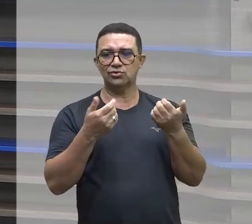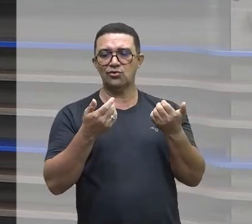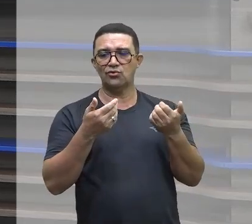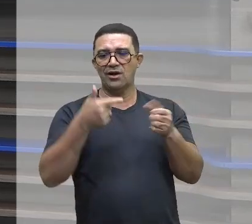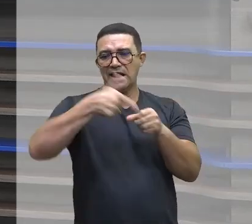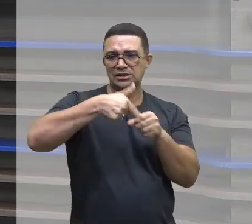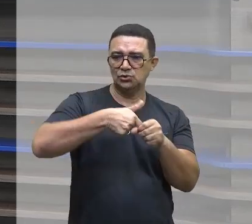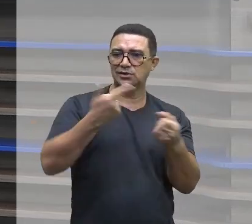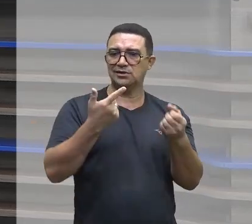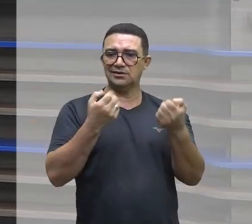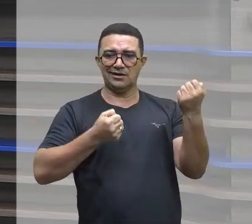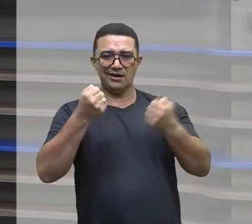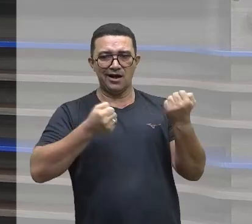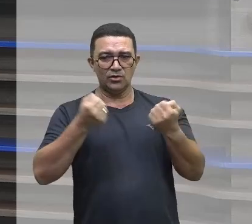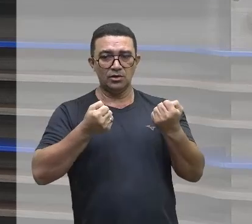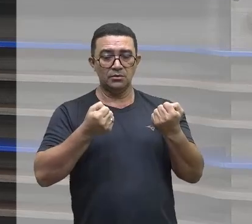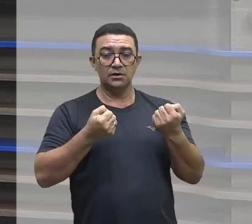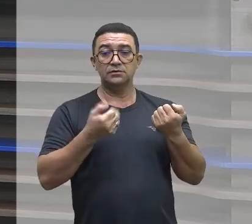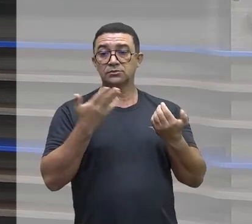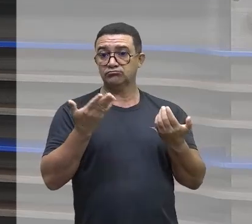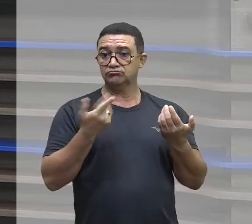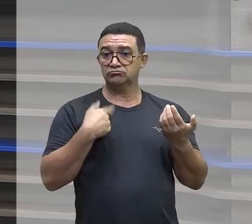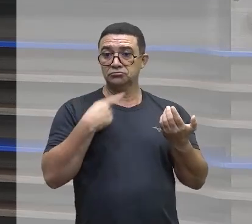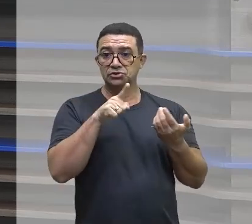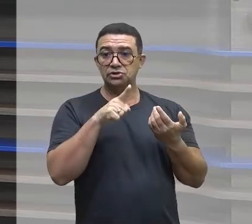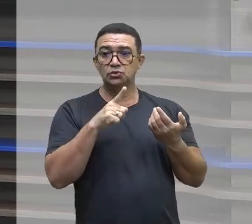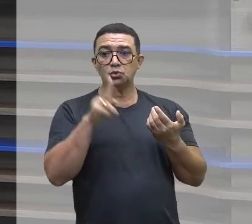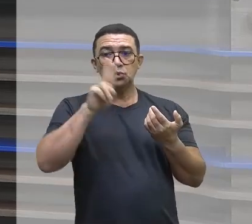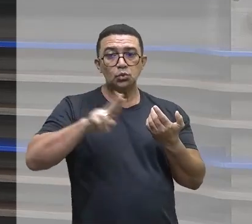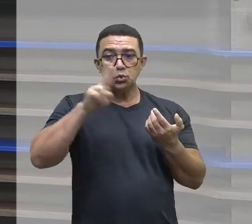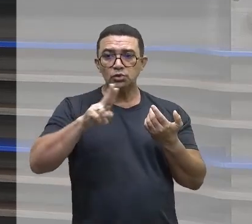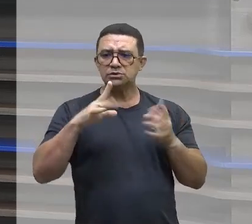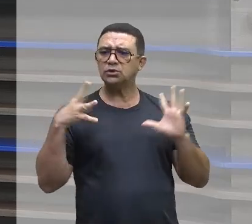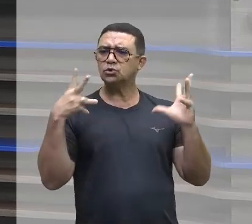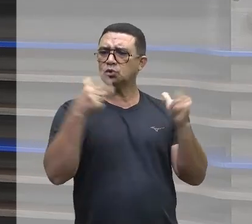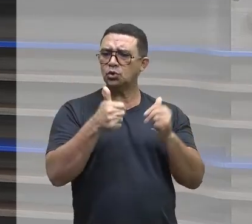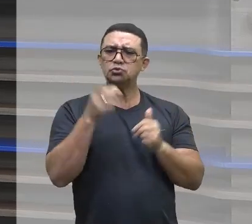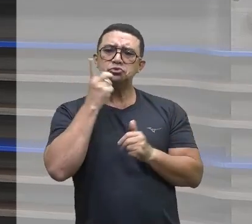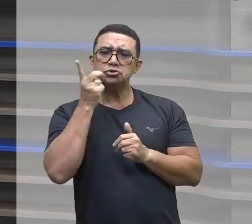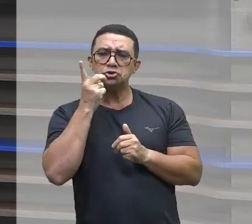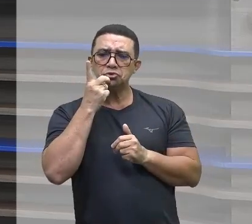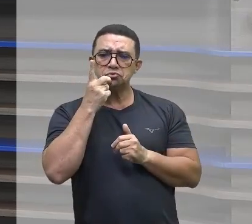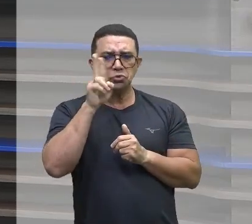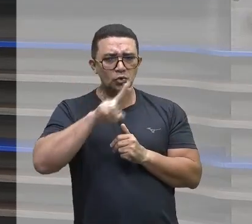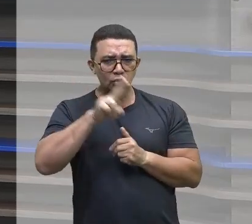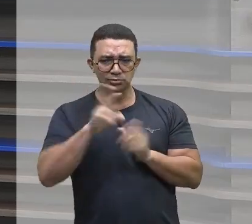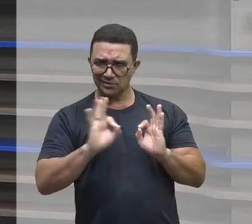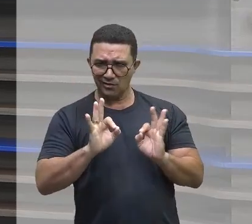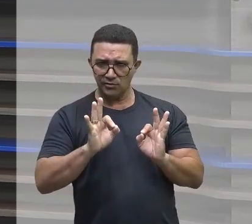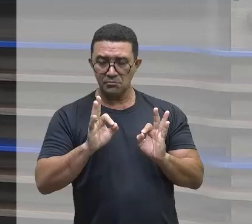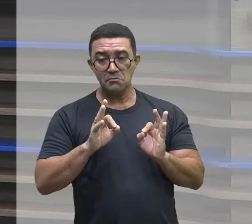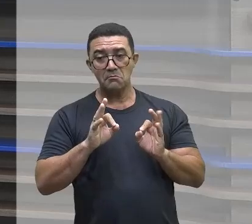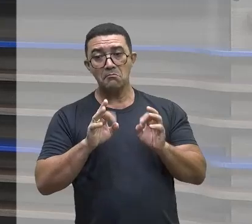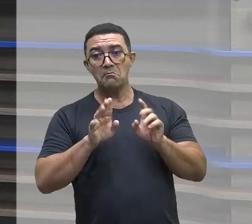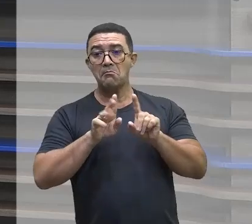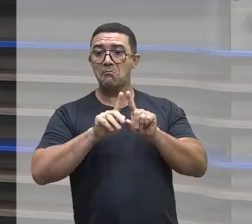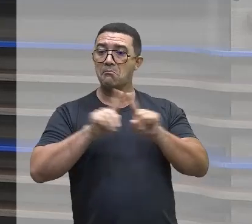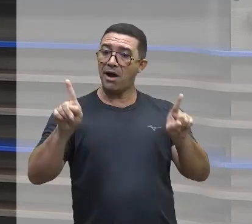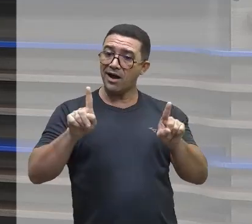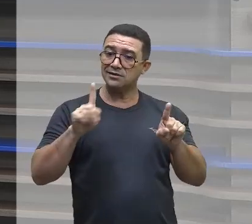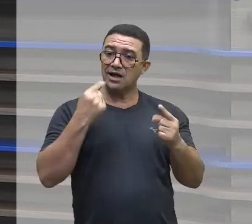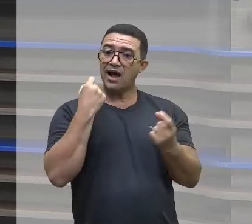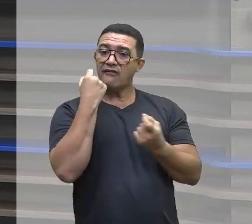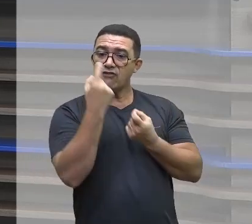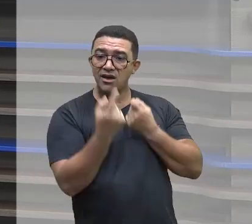não utilize transporte todos os dias, você precisa colocar essa conta, porque algum dia você vai utilizar, seja de